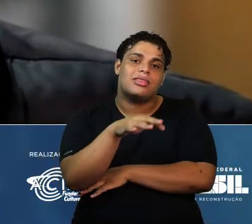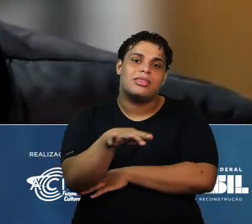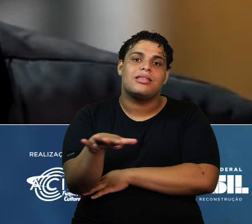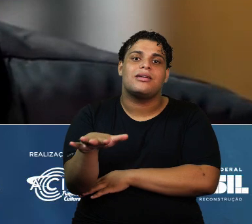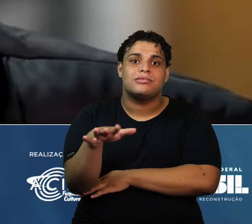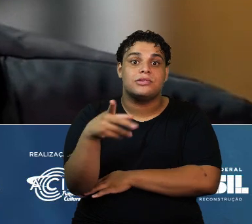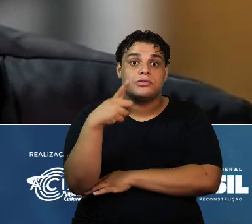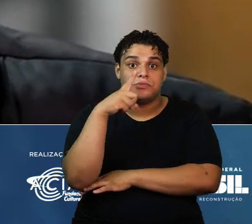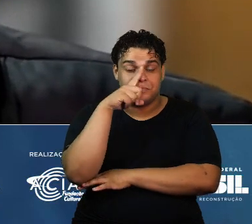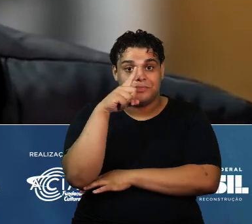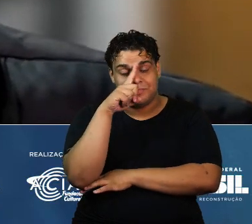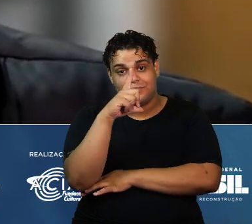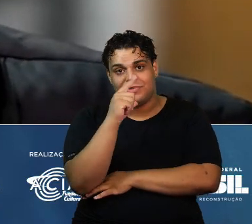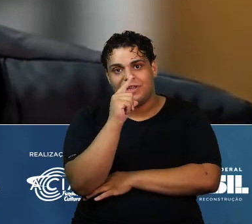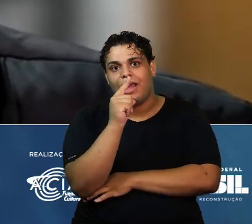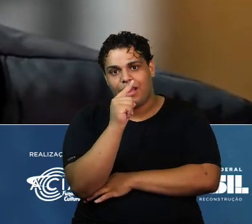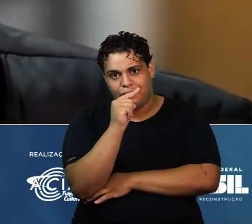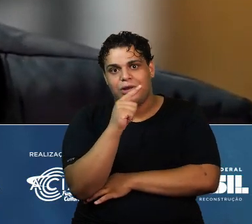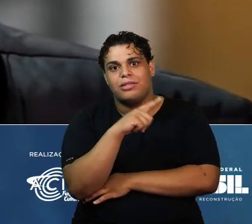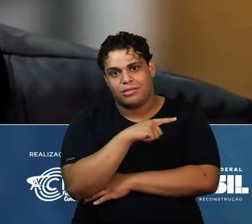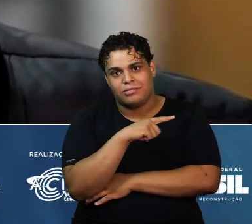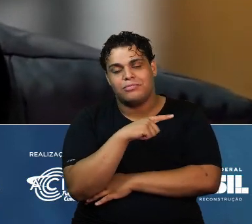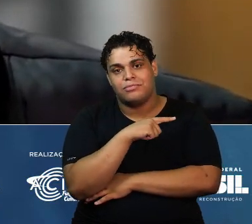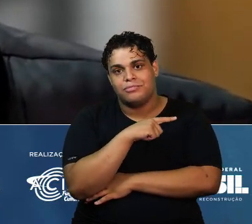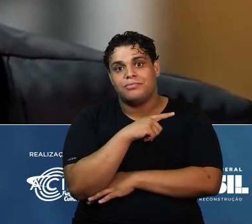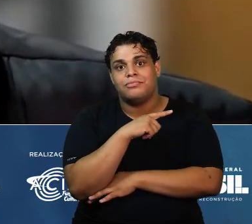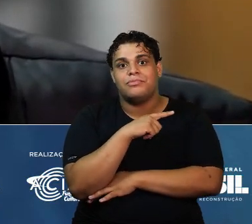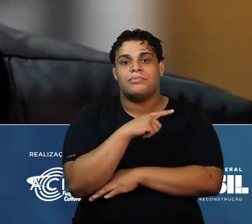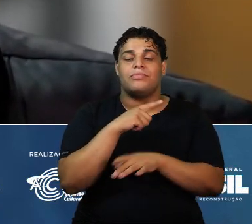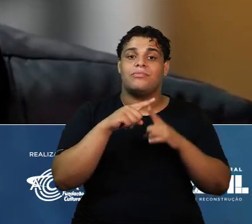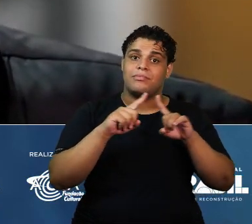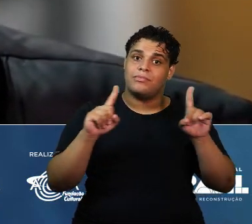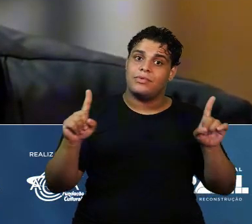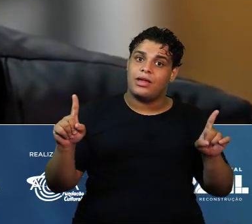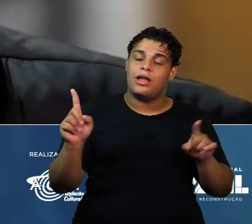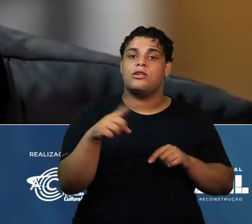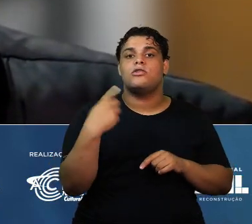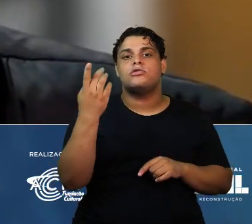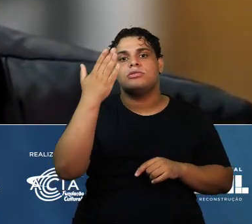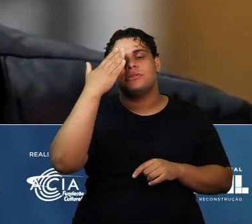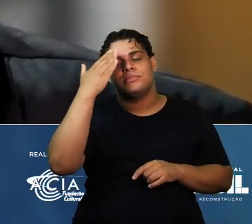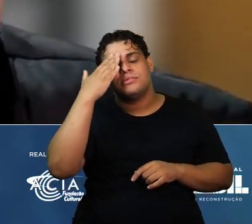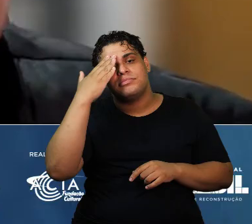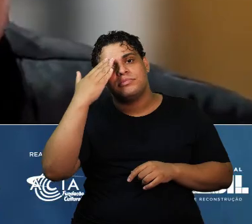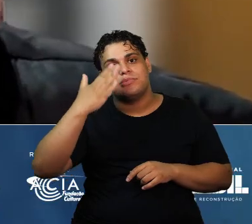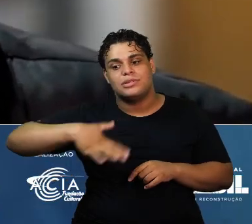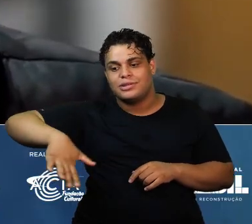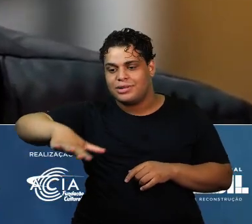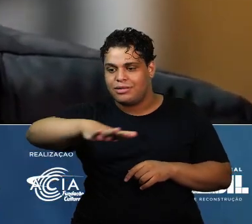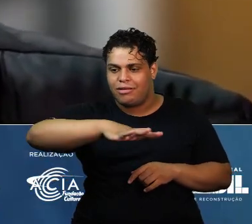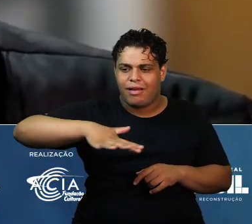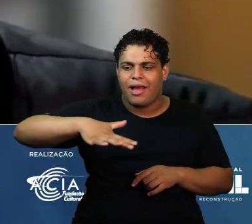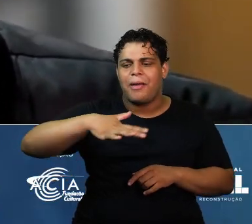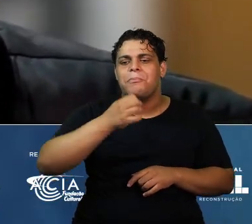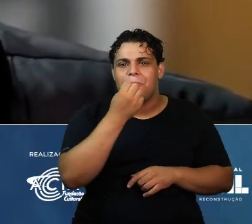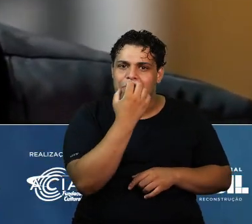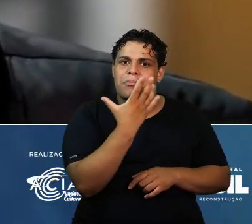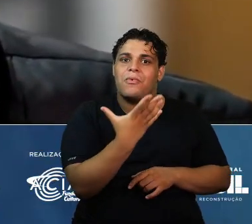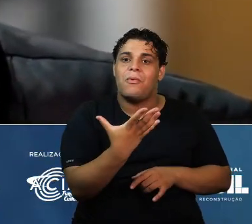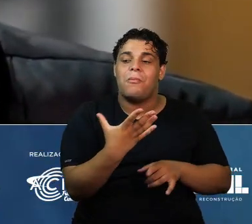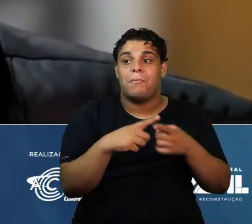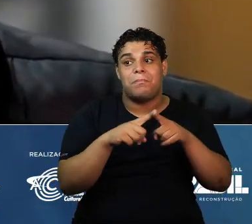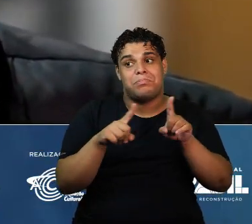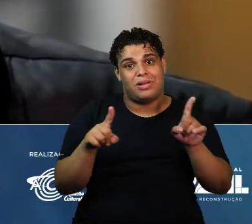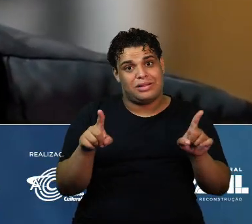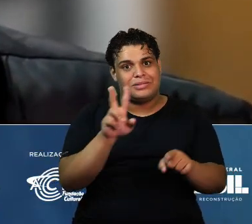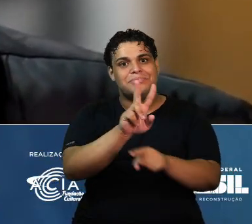dos perigos que a água pode oferecer. Porém, a gente sabe que é um ambiente muito prazeroso, mas que a gente tem que trabalhar com